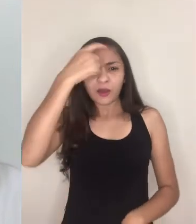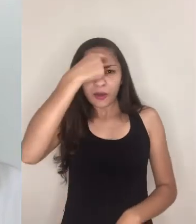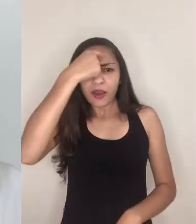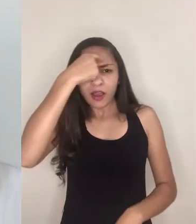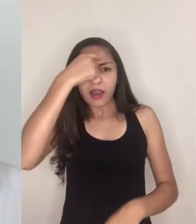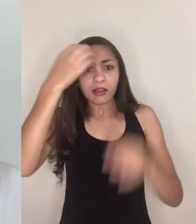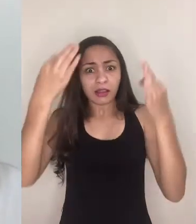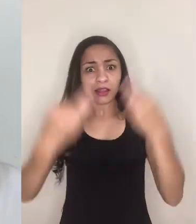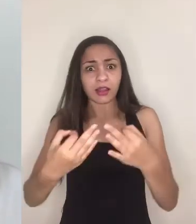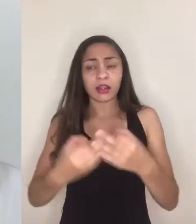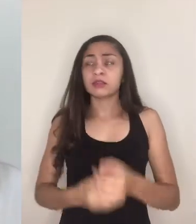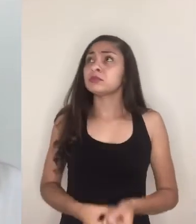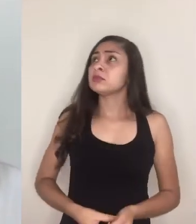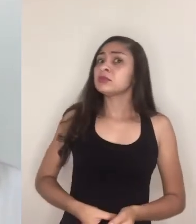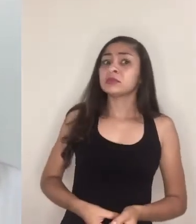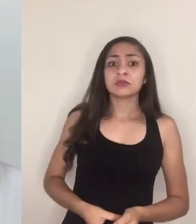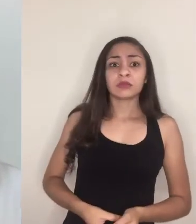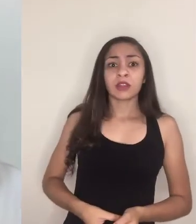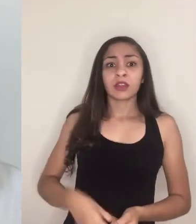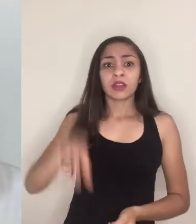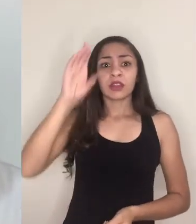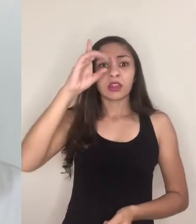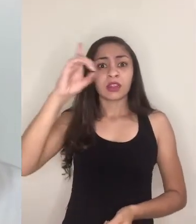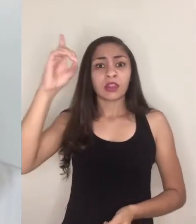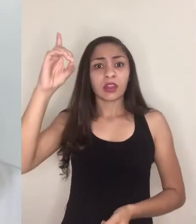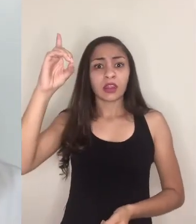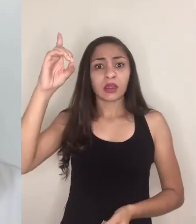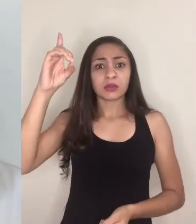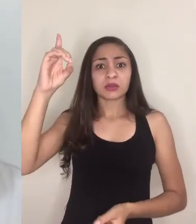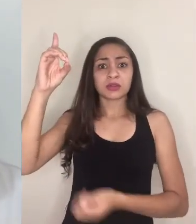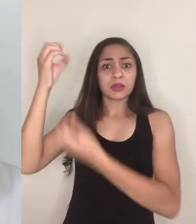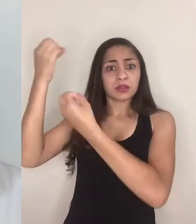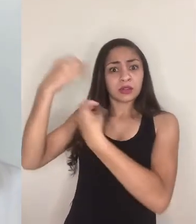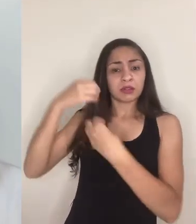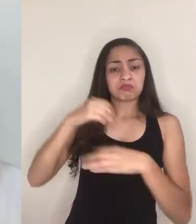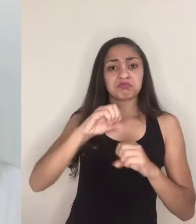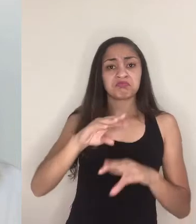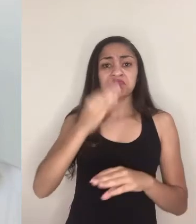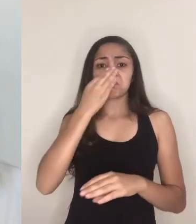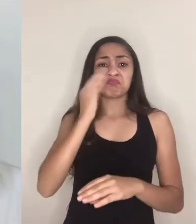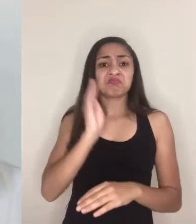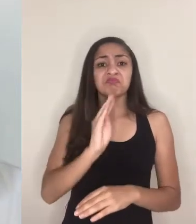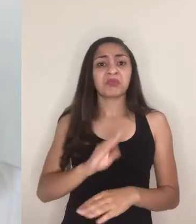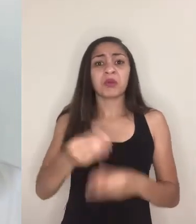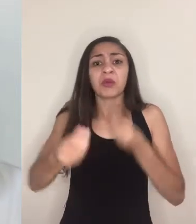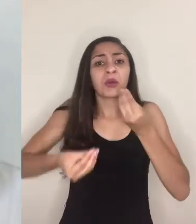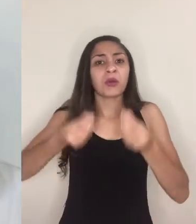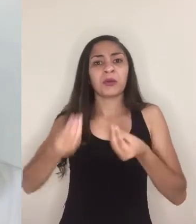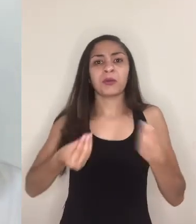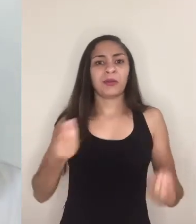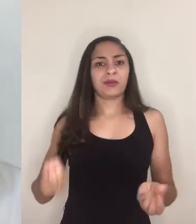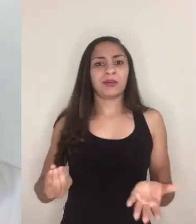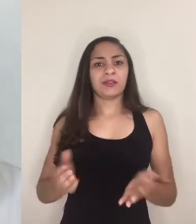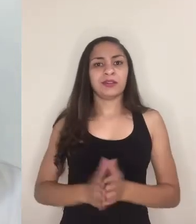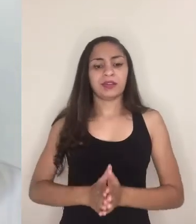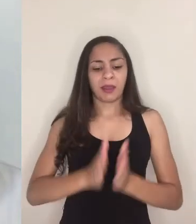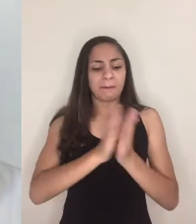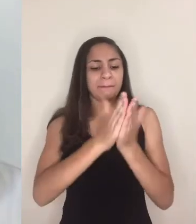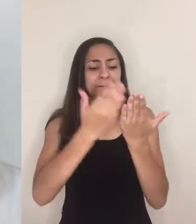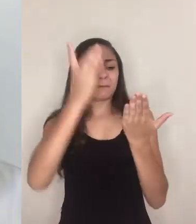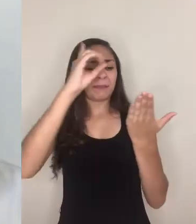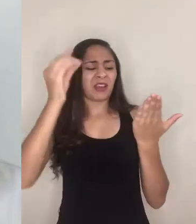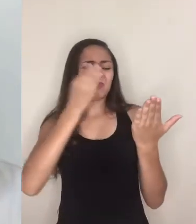ainda pode desprezar os testamentos sagrados e o estudo das